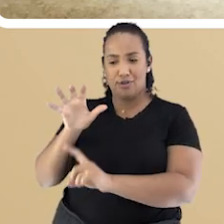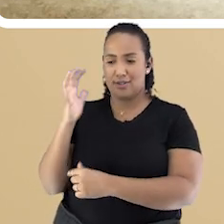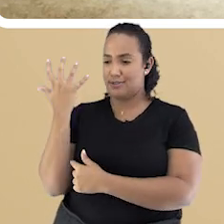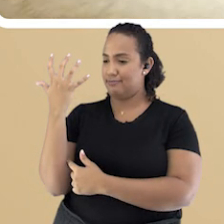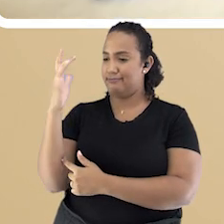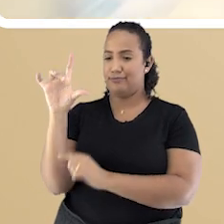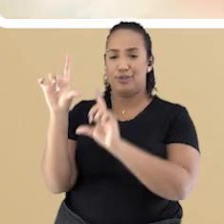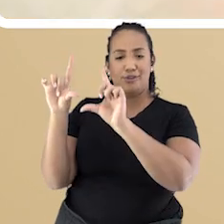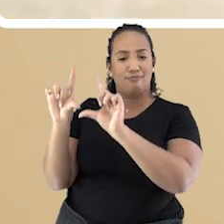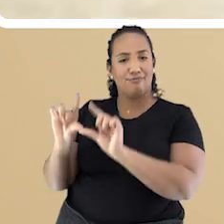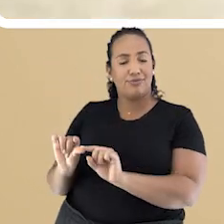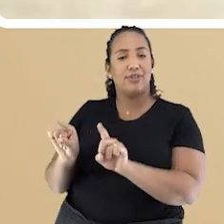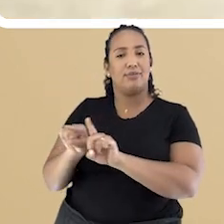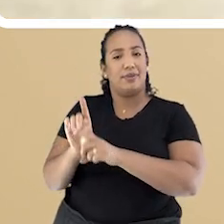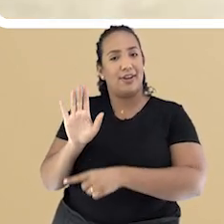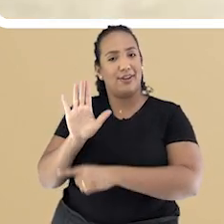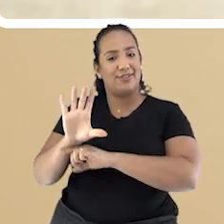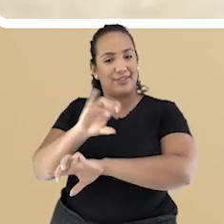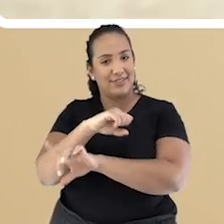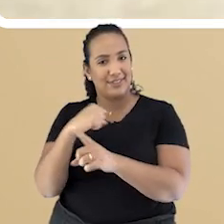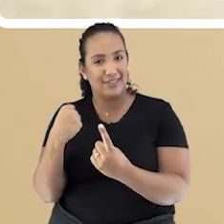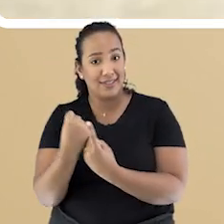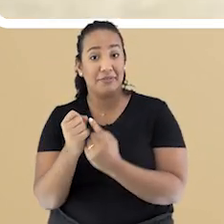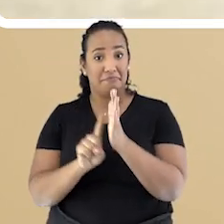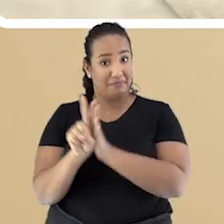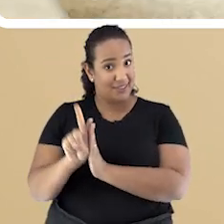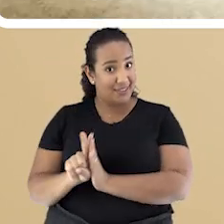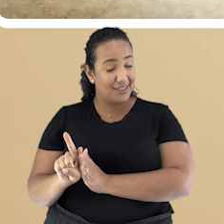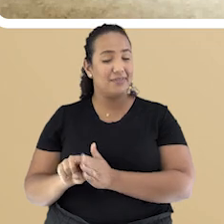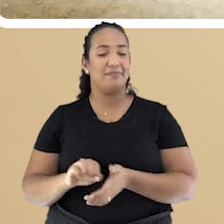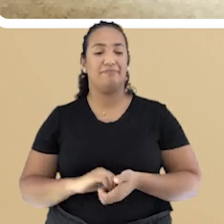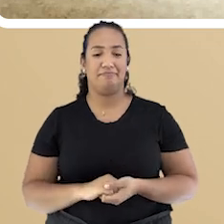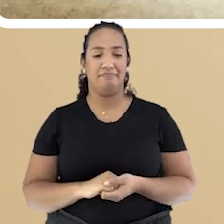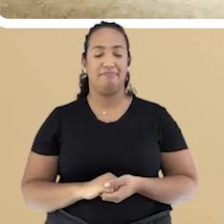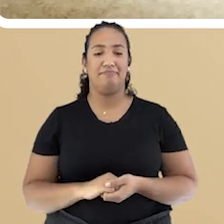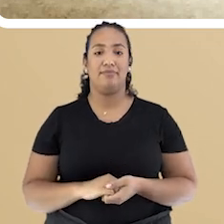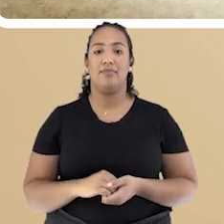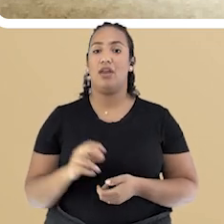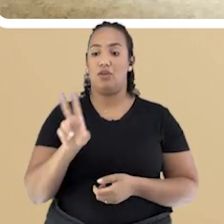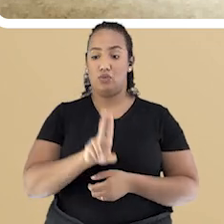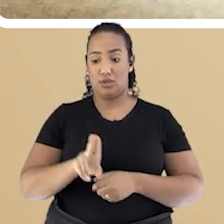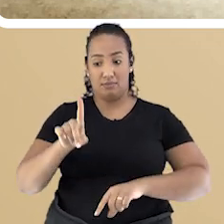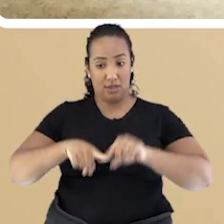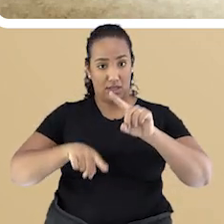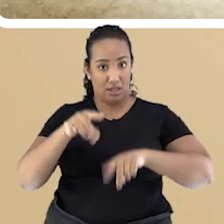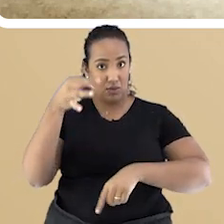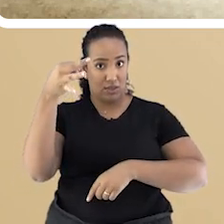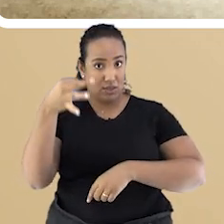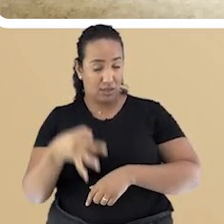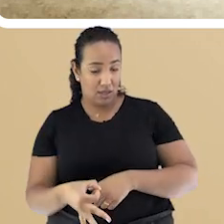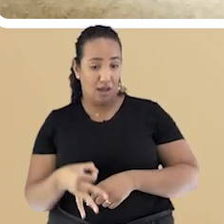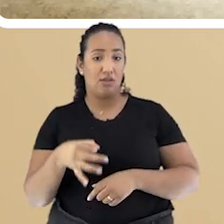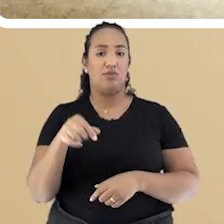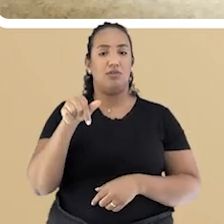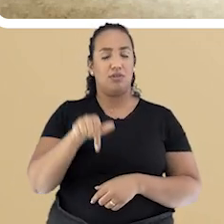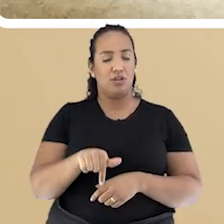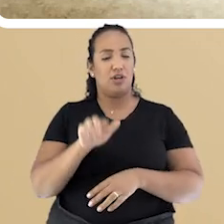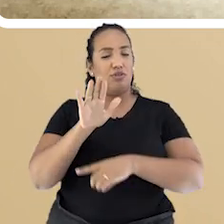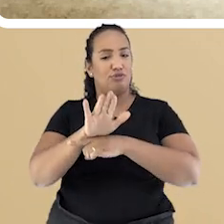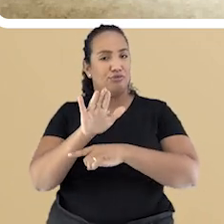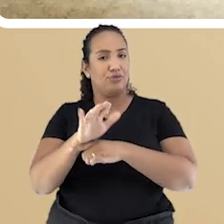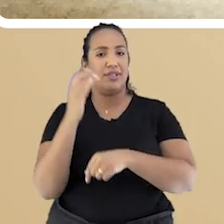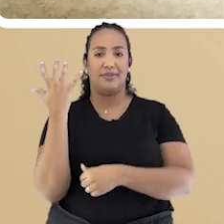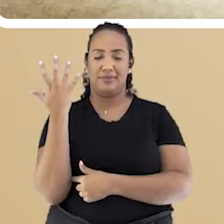no ambiente e que beneficia a sociedade. Pesquise sobre isso. Usando corretamente produtos mais duráveis, com embalagens na medida certa